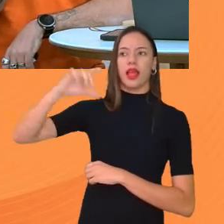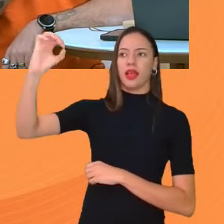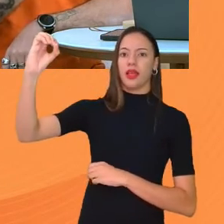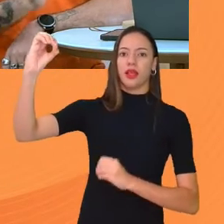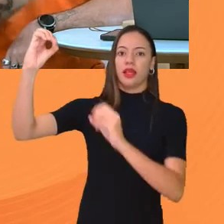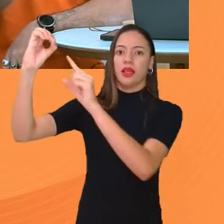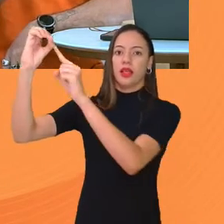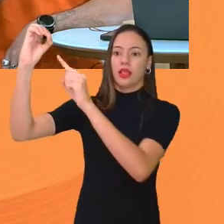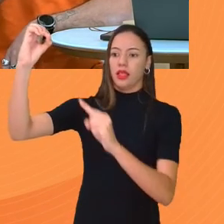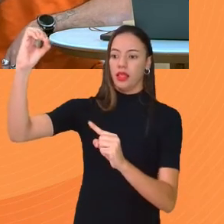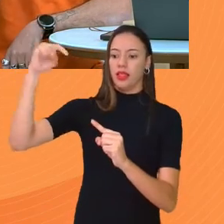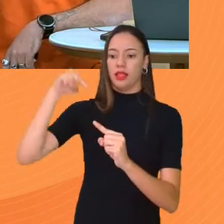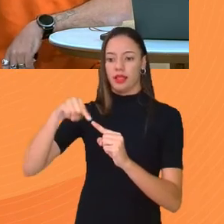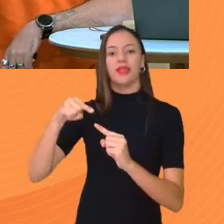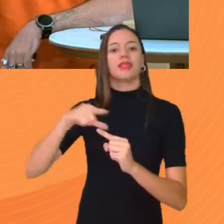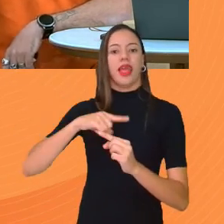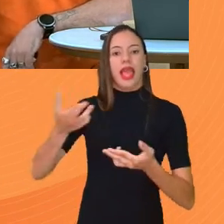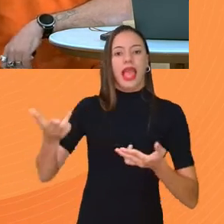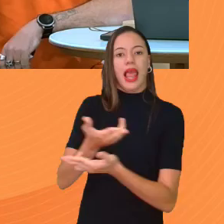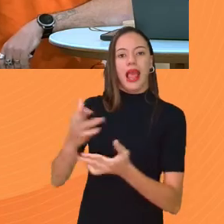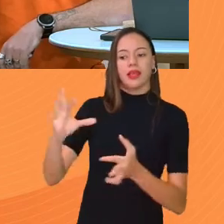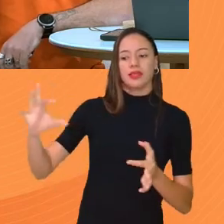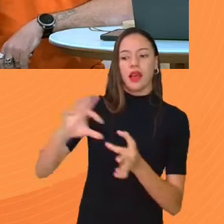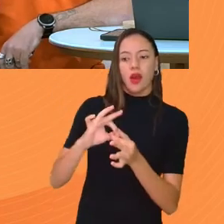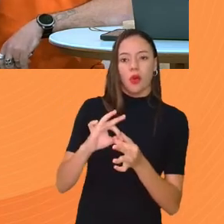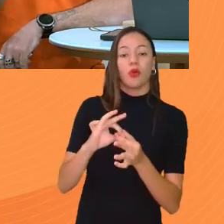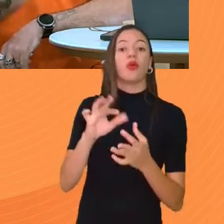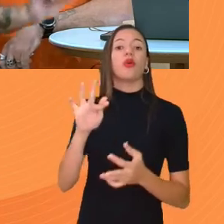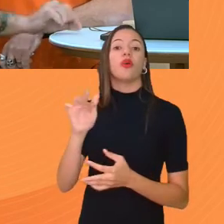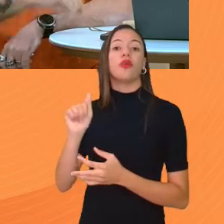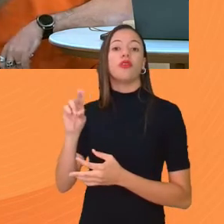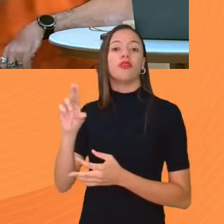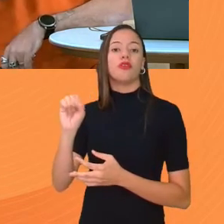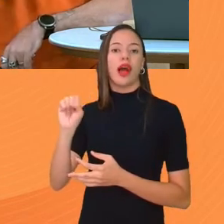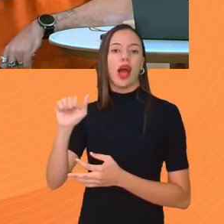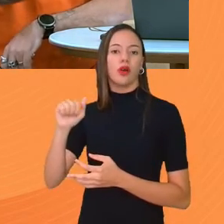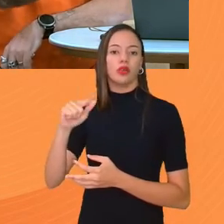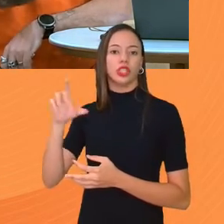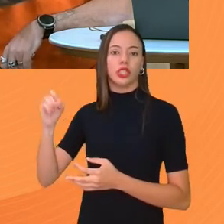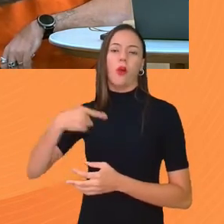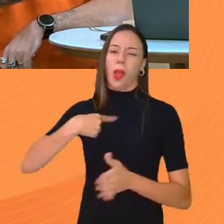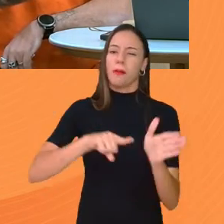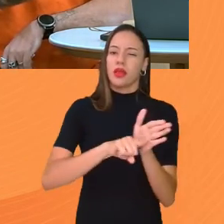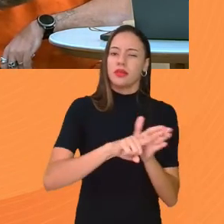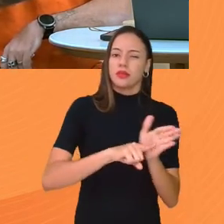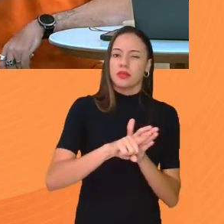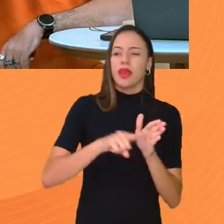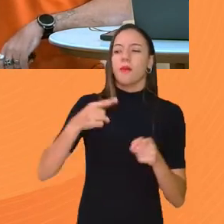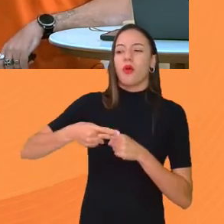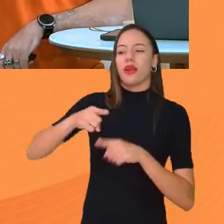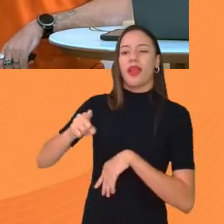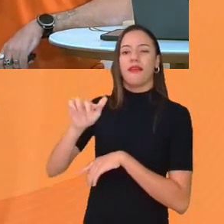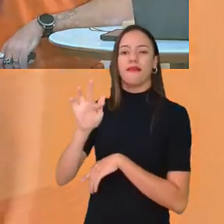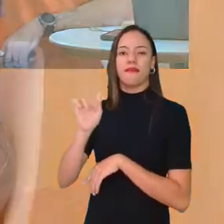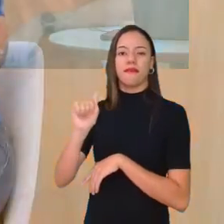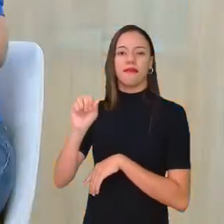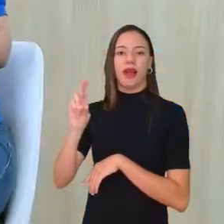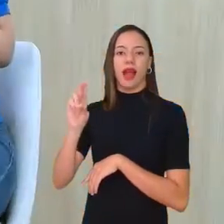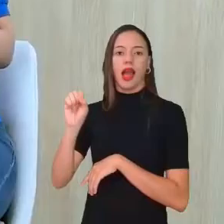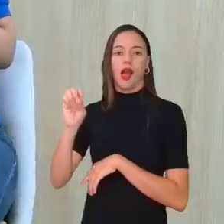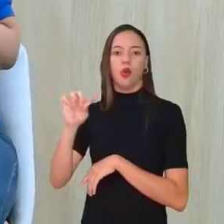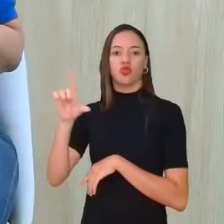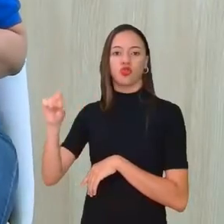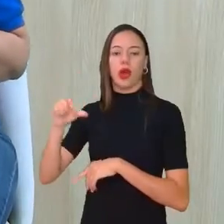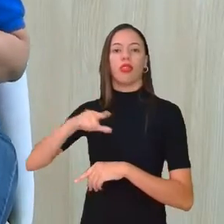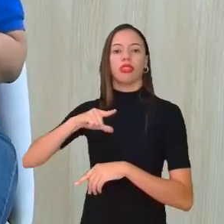com Faustão. Eu pesquisei, Faustão era repórter esportivo, por sua vez, entrevistou Pelé. Então, veja que essa